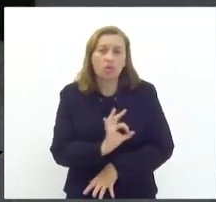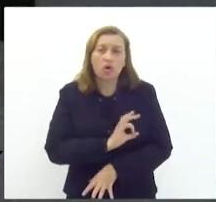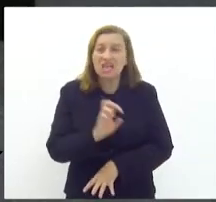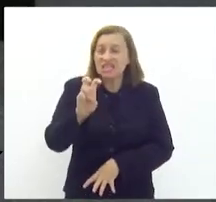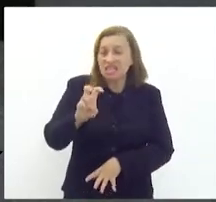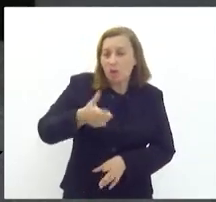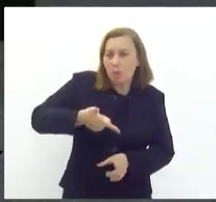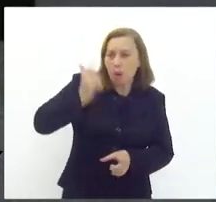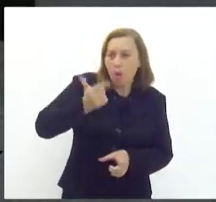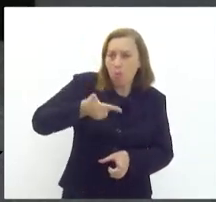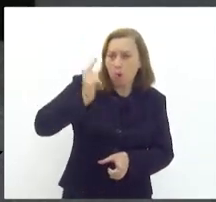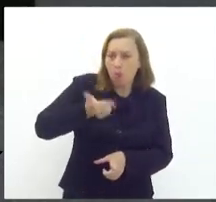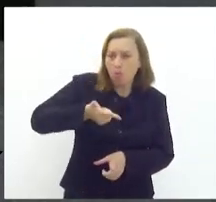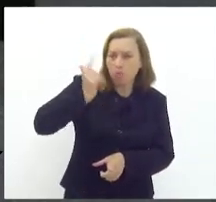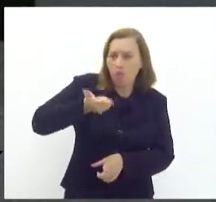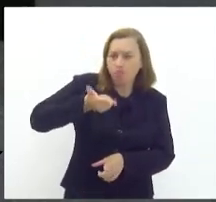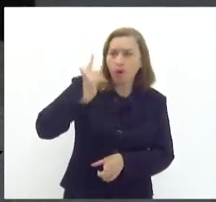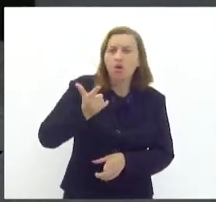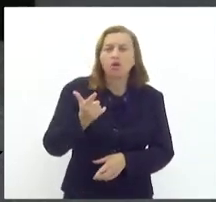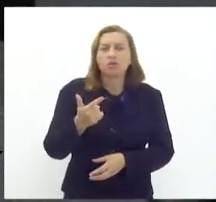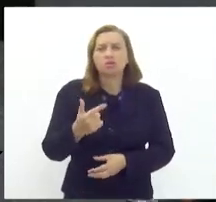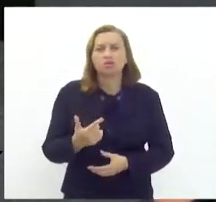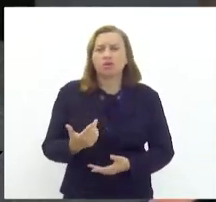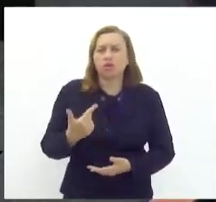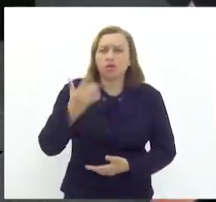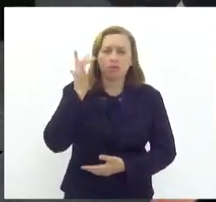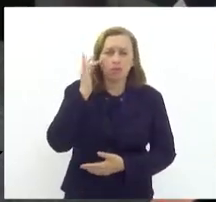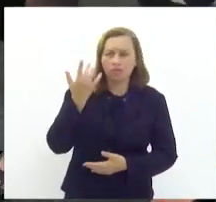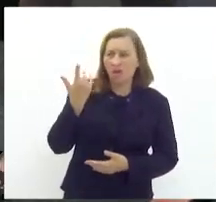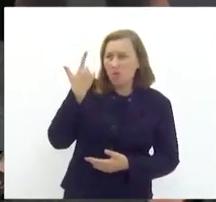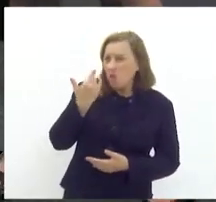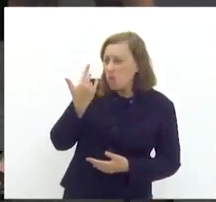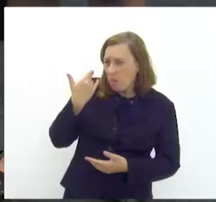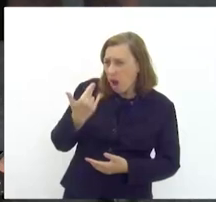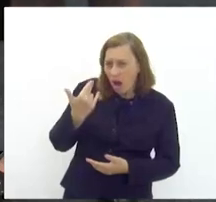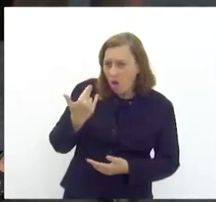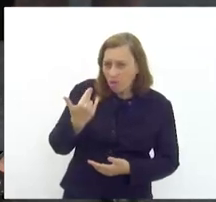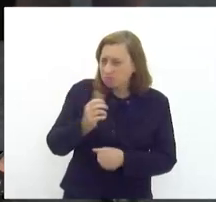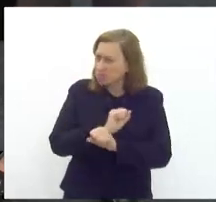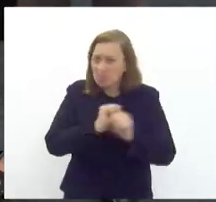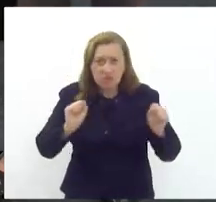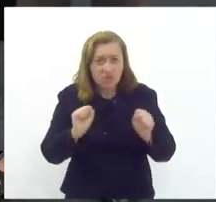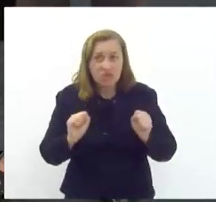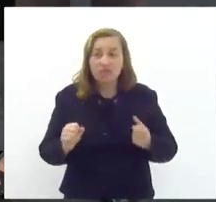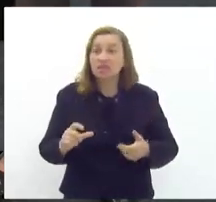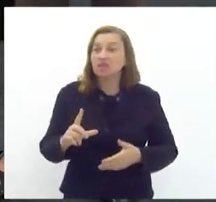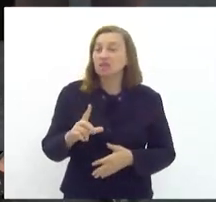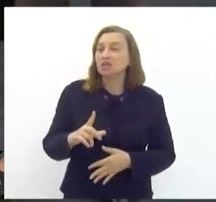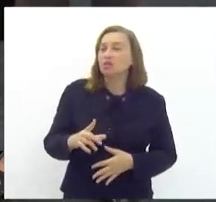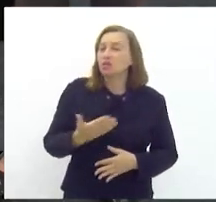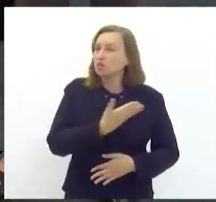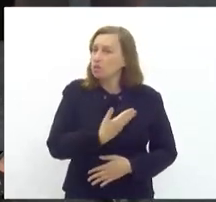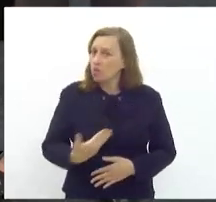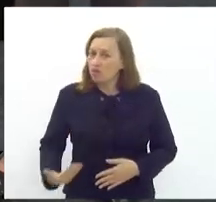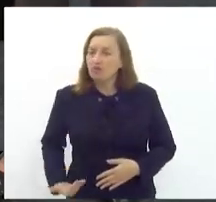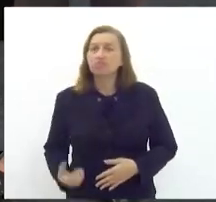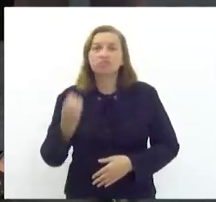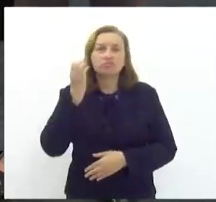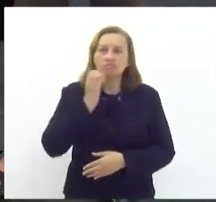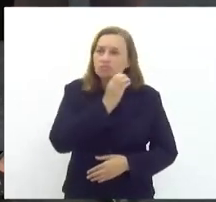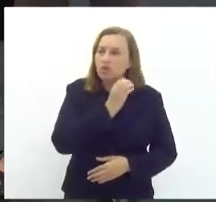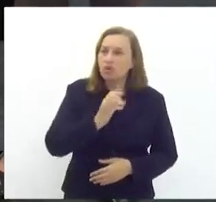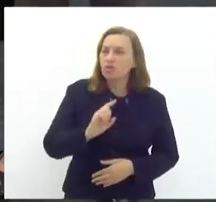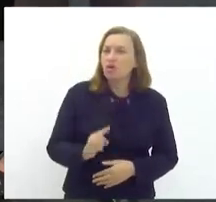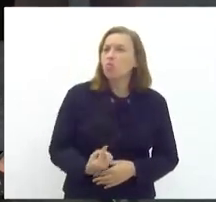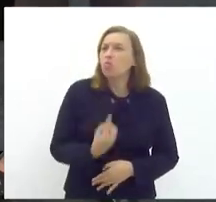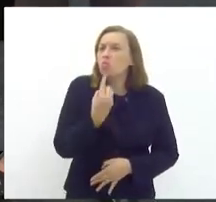tiros não é possível que a gente acha isso natural não é possível que não tenhamos do governador Cláudio Castro